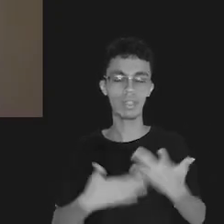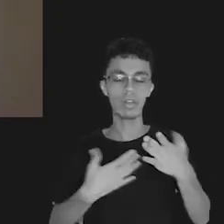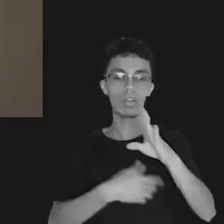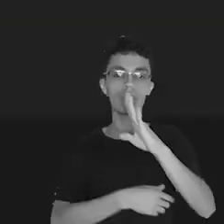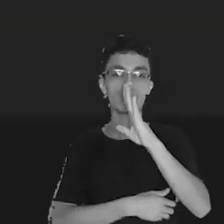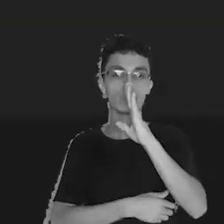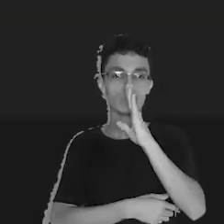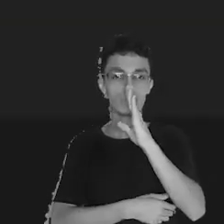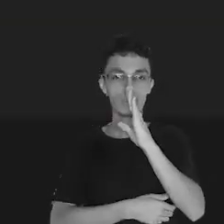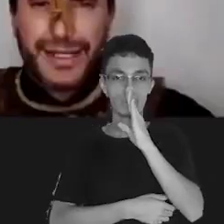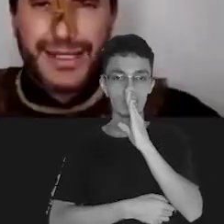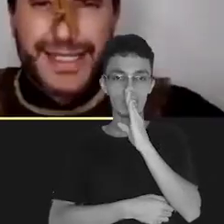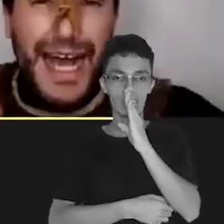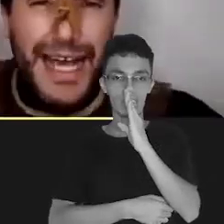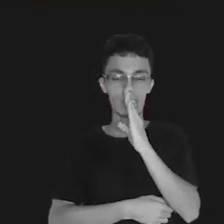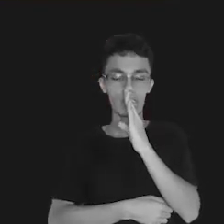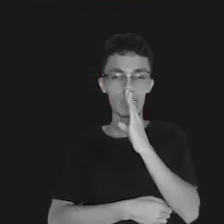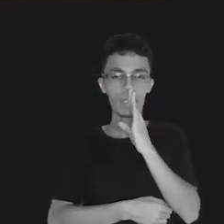Silêncio.